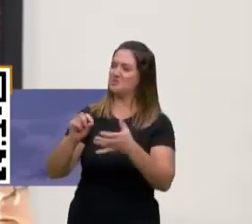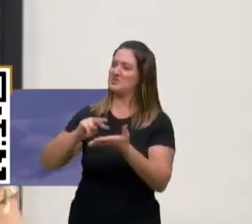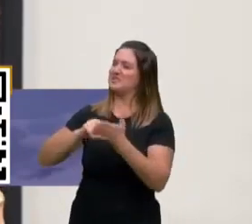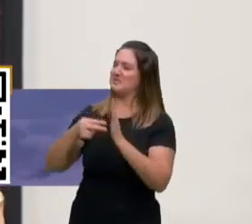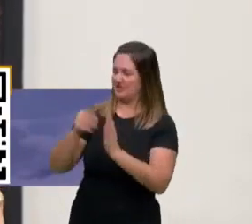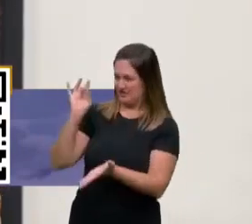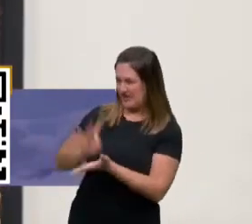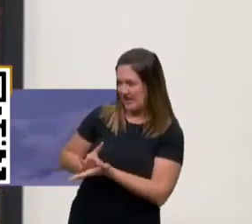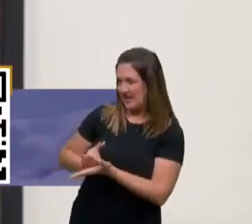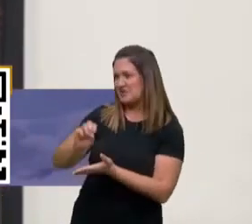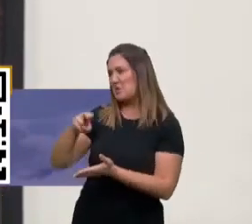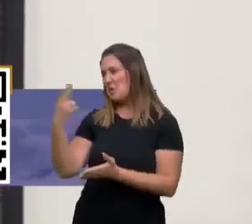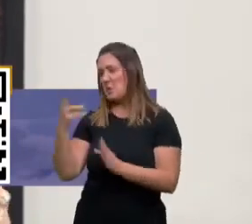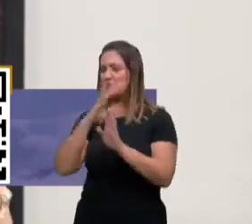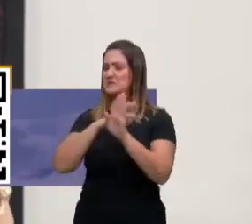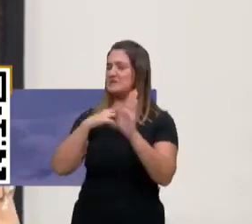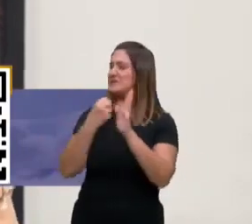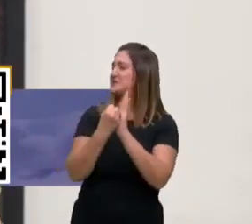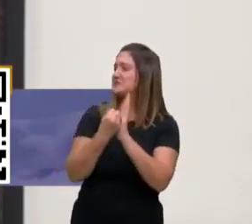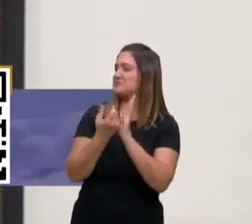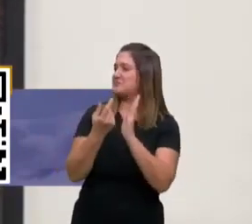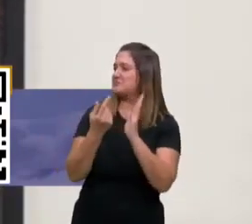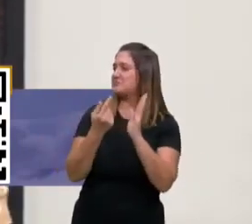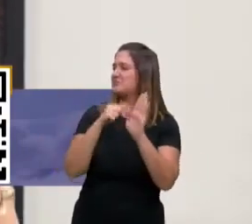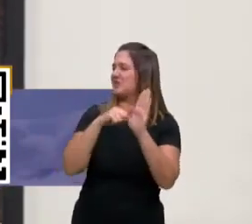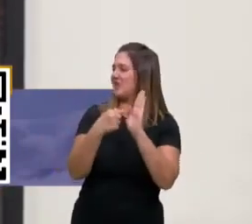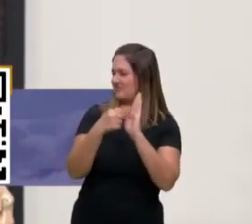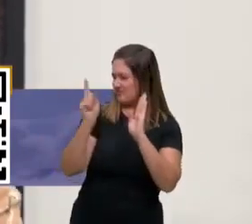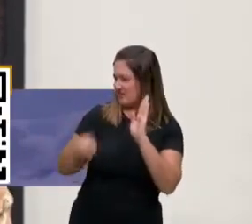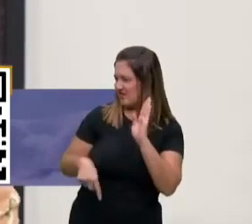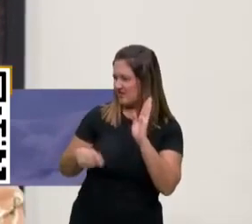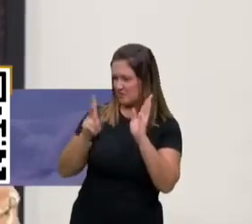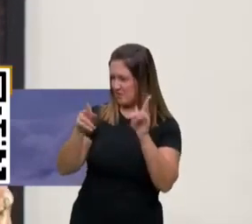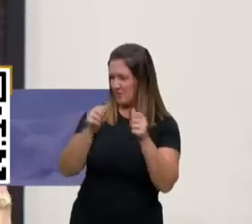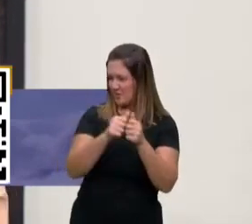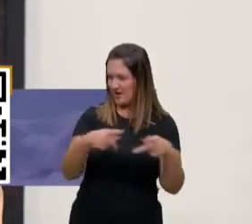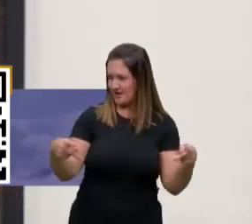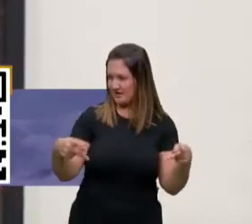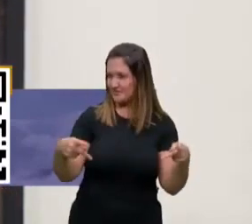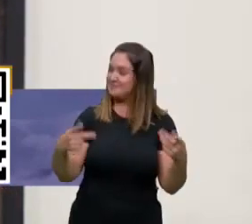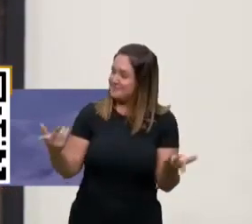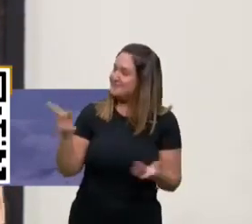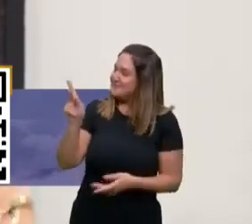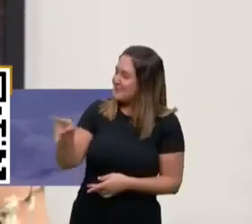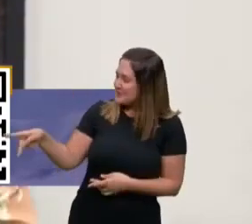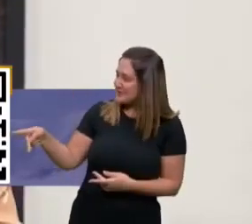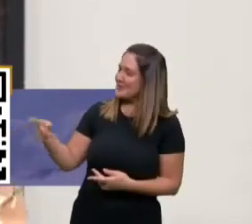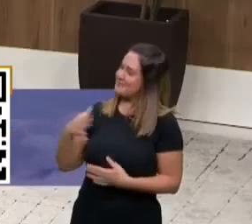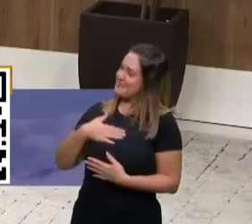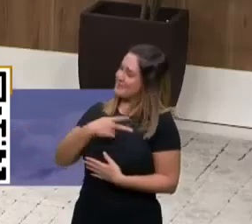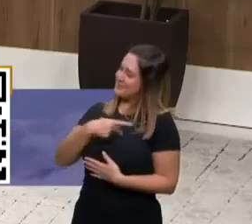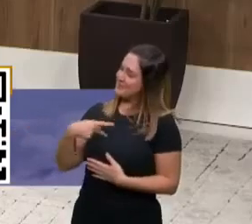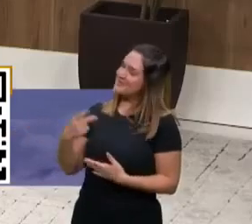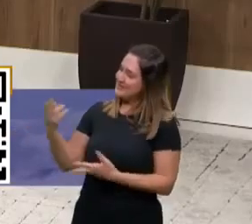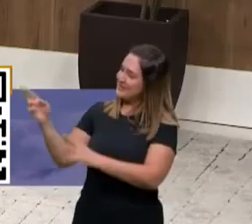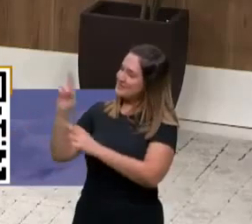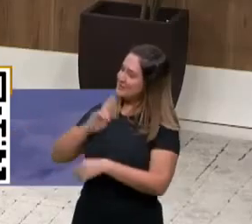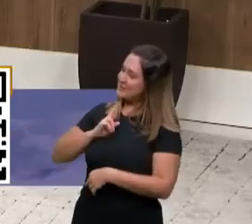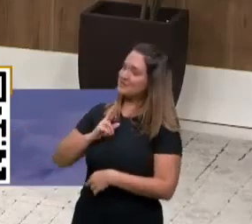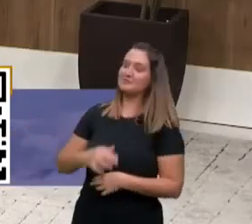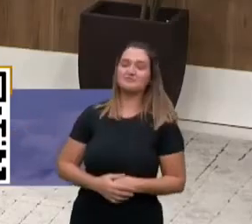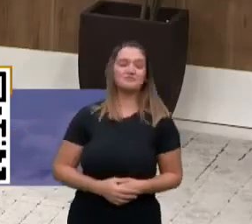verdade? Ou você acha que elas são símbolos, como tantos outros símbolos do Apocalipse? Nosso pastor e professor responde